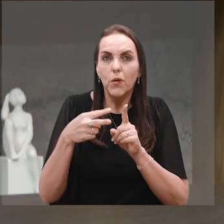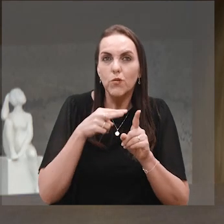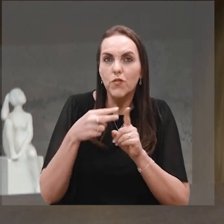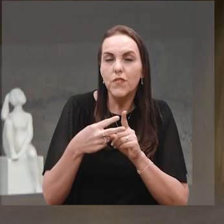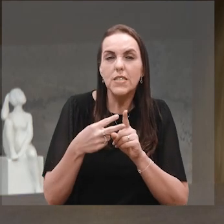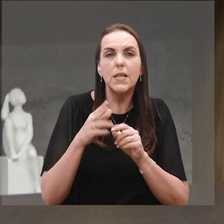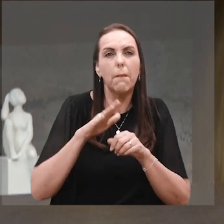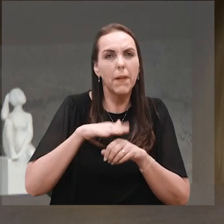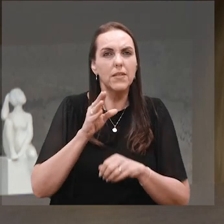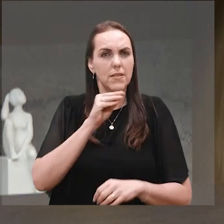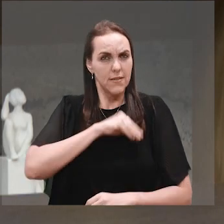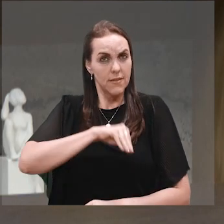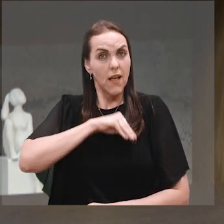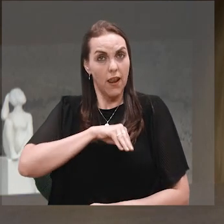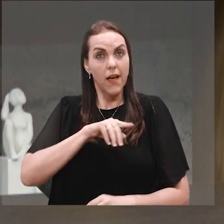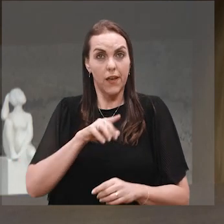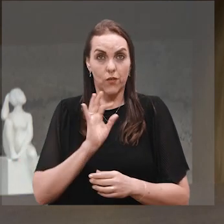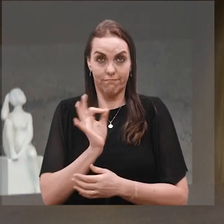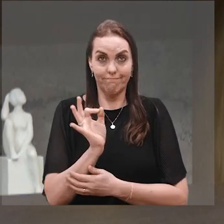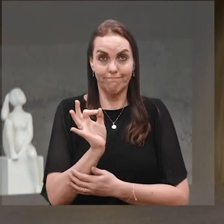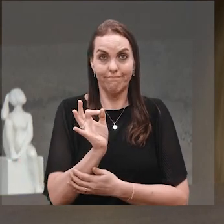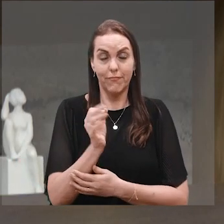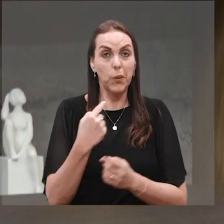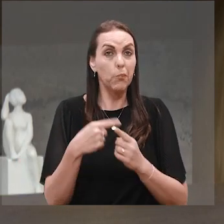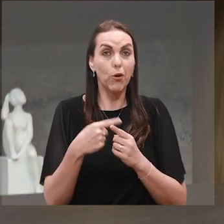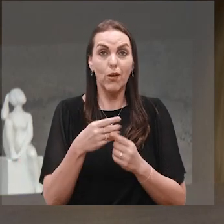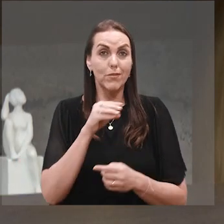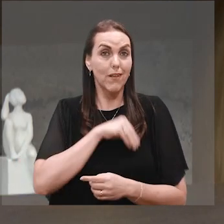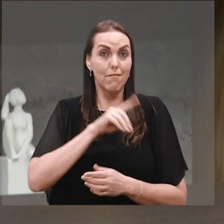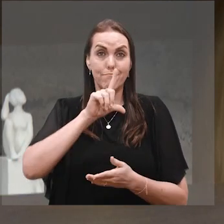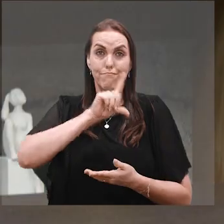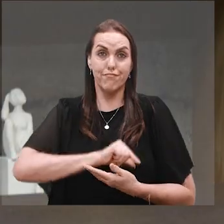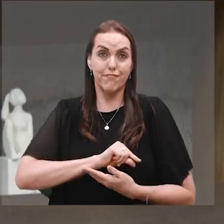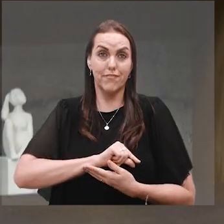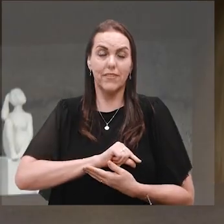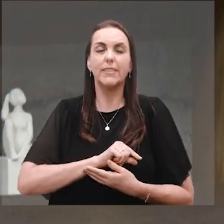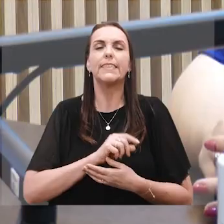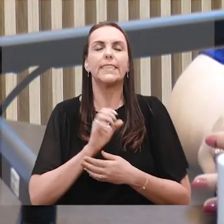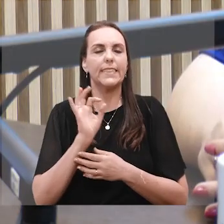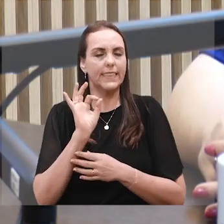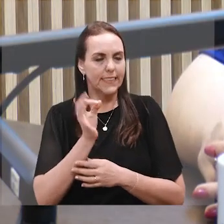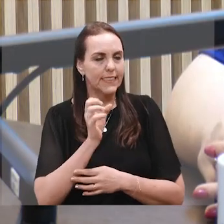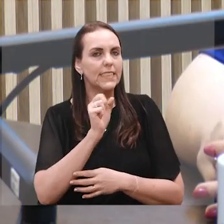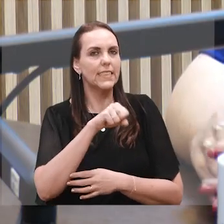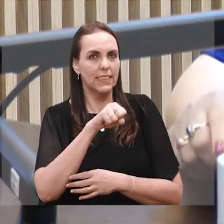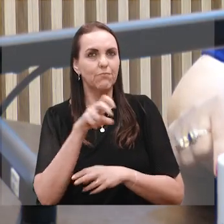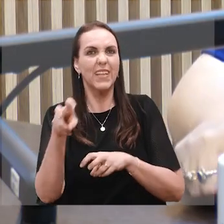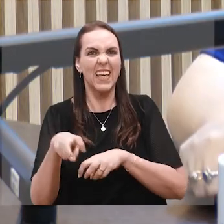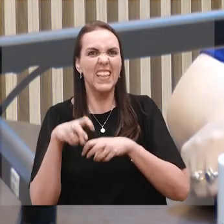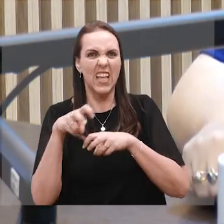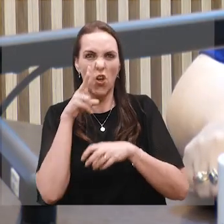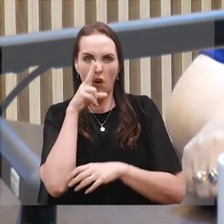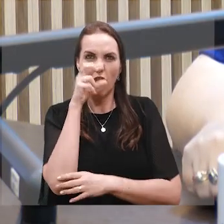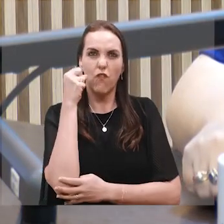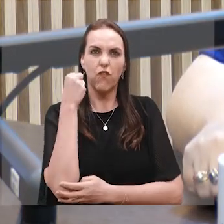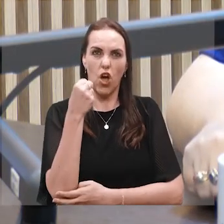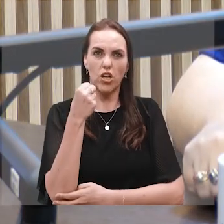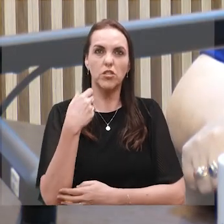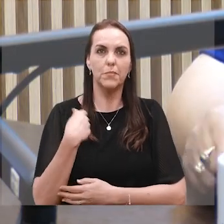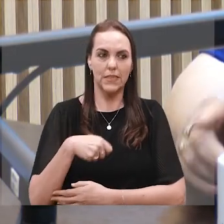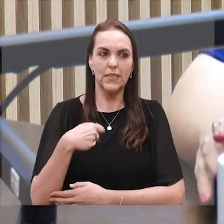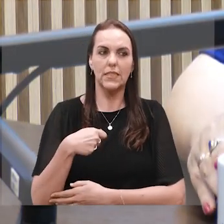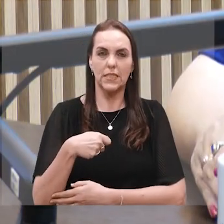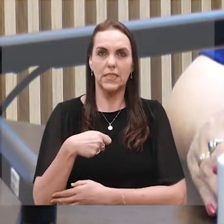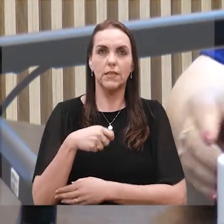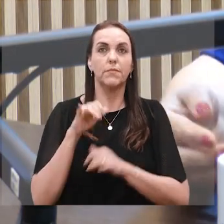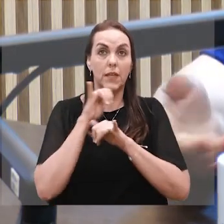de vista da remuneração mesmo, porque ele é o que menos ganha. Sim, interior forte. Na campanha que eu fiz